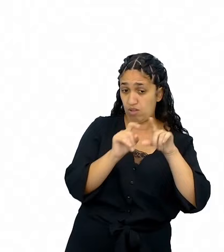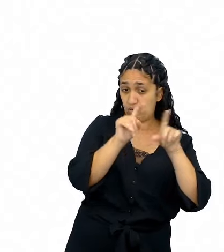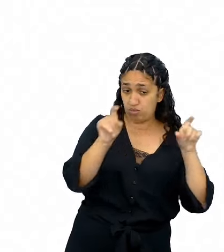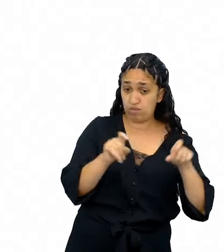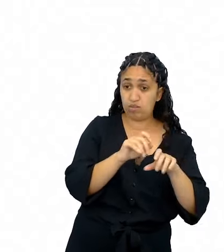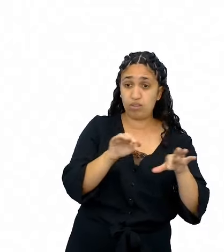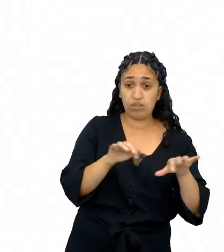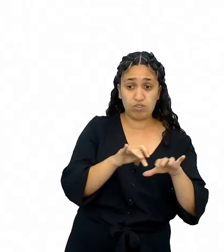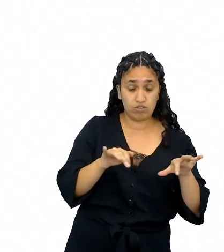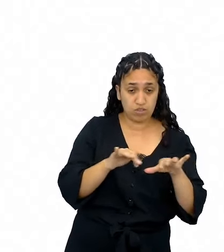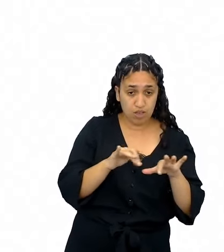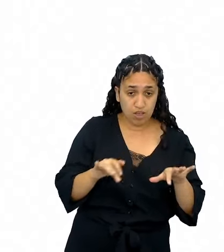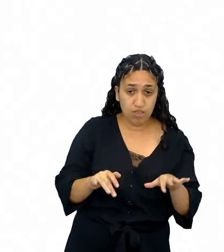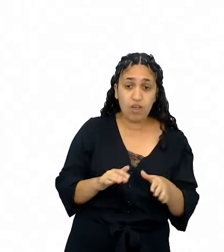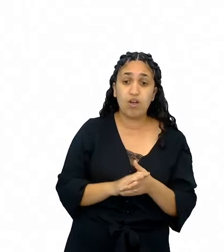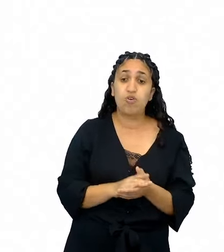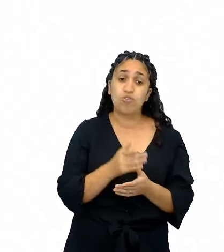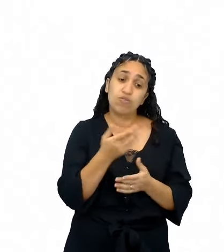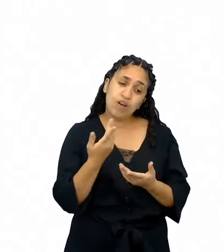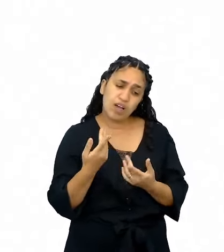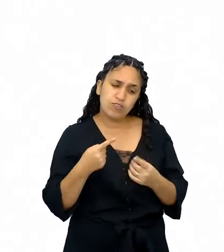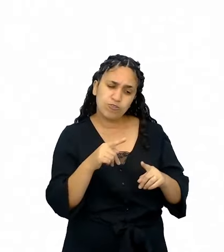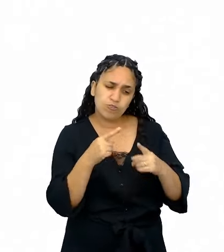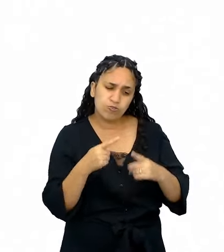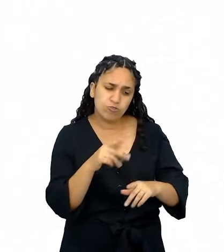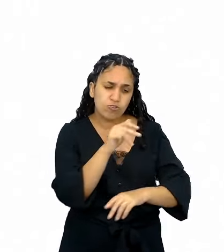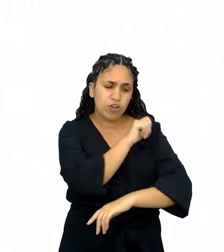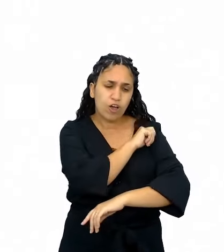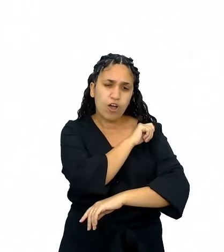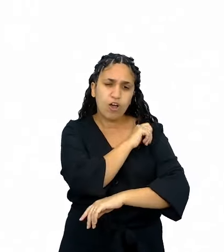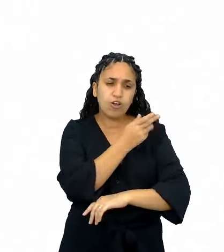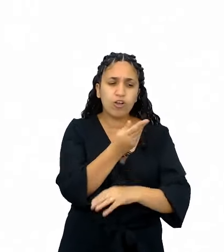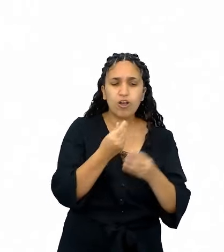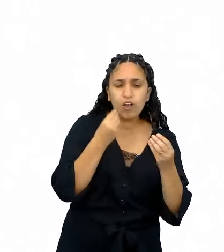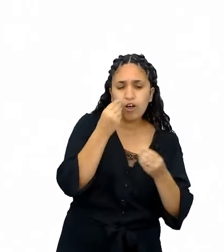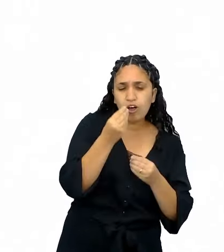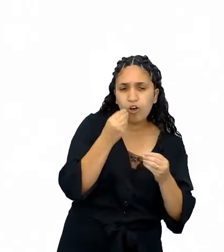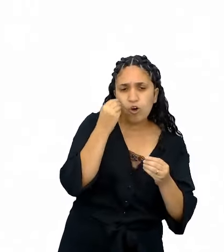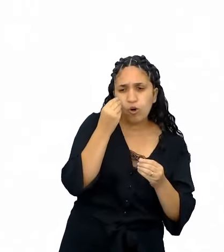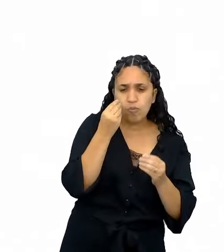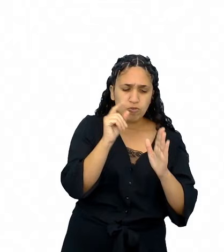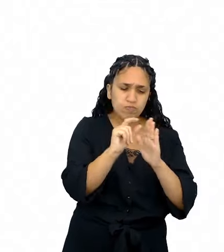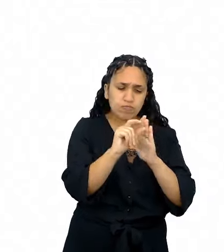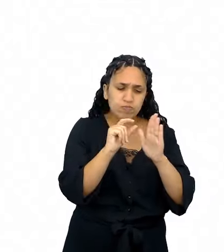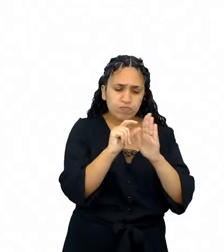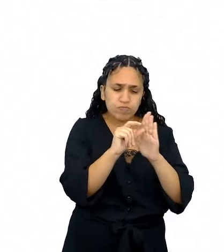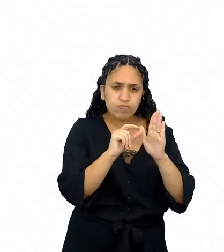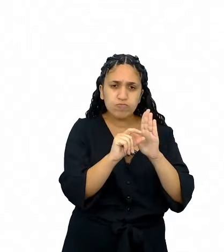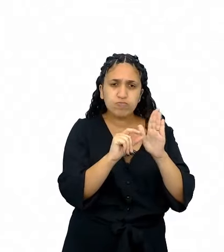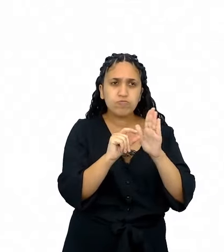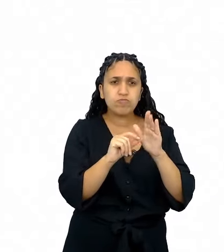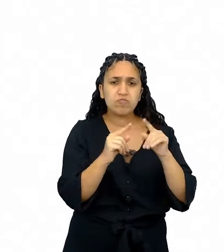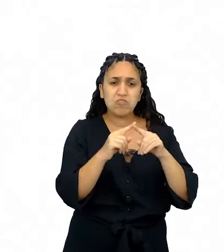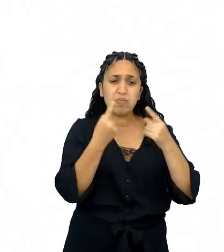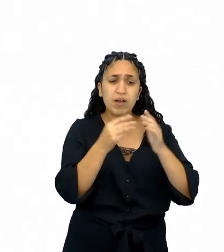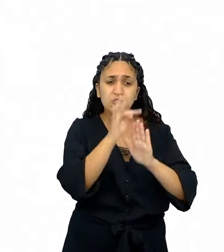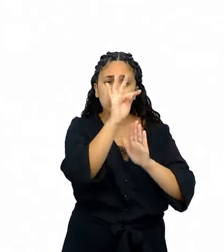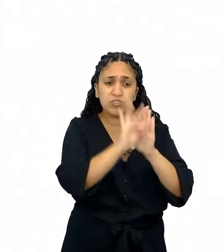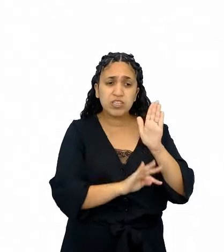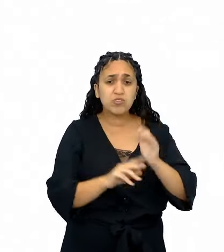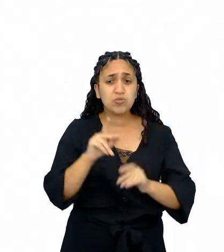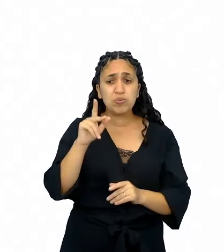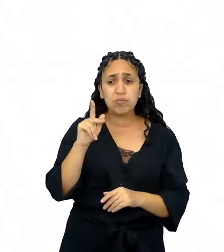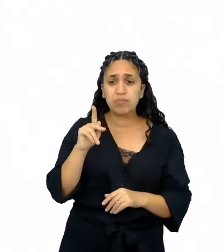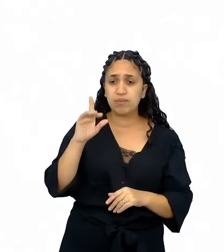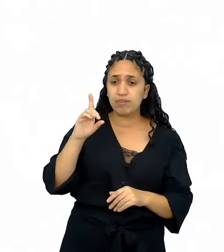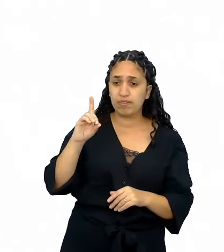arquivo em PDF, porque na próxima aula eles deverão estudar o texto, né?